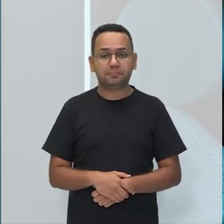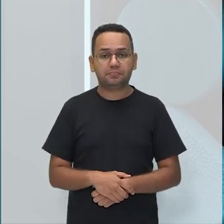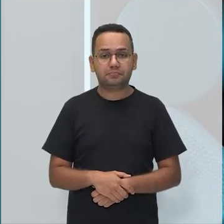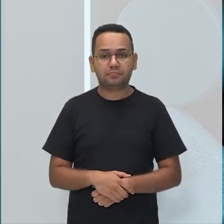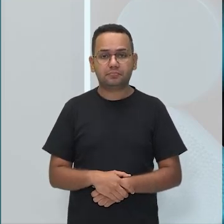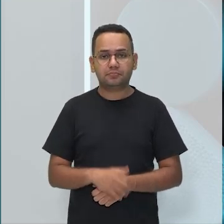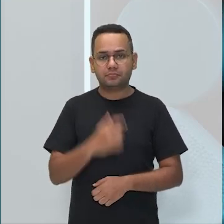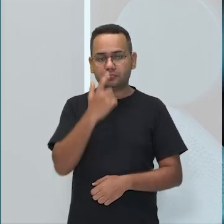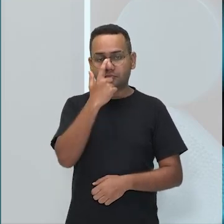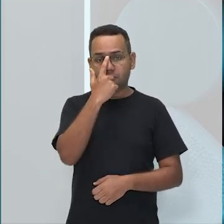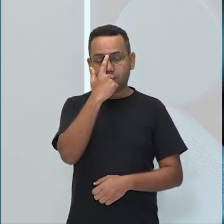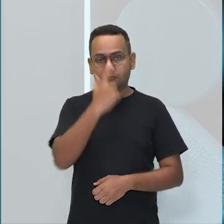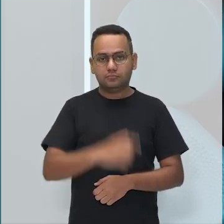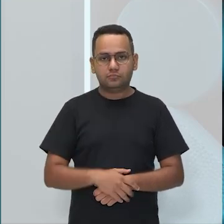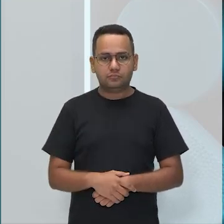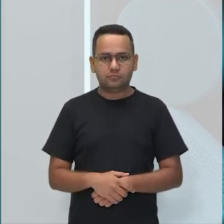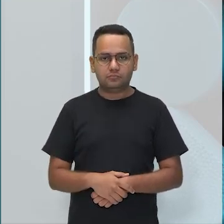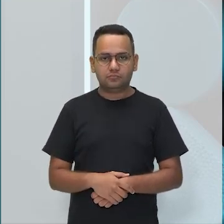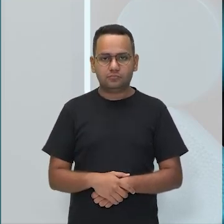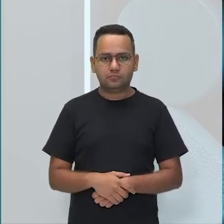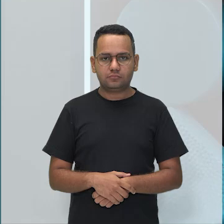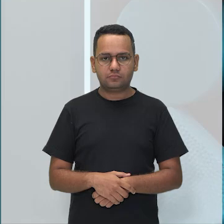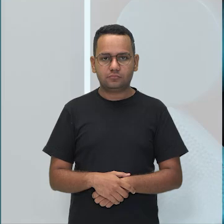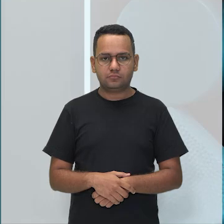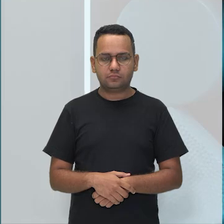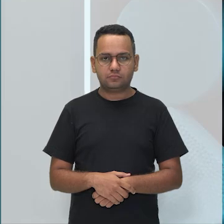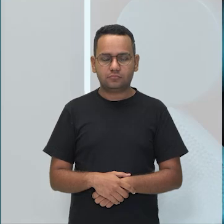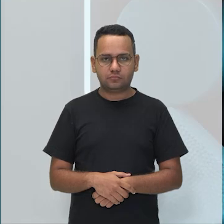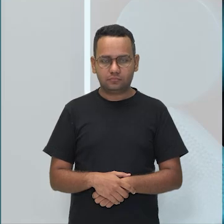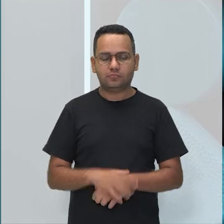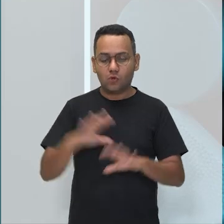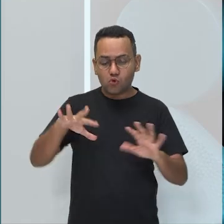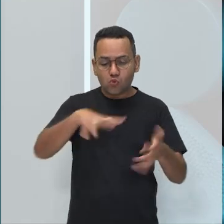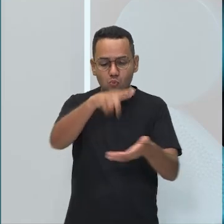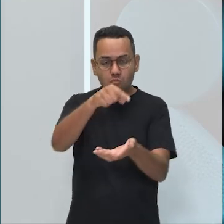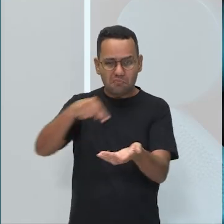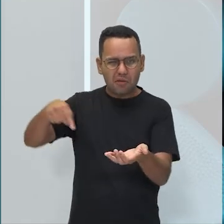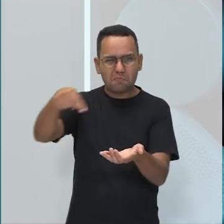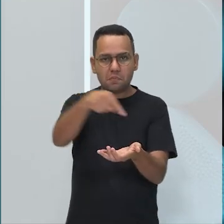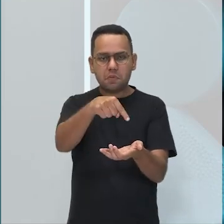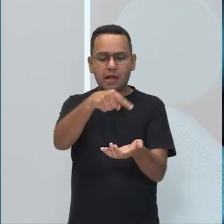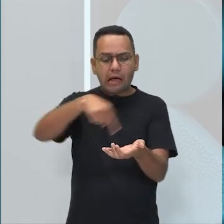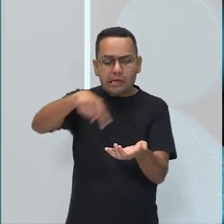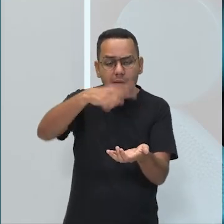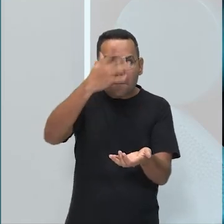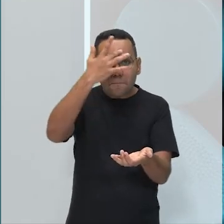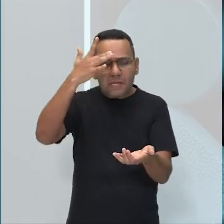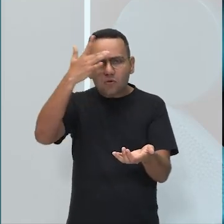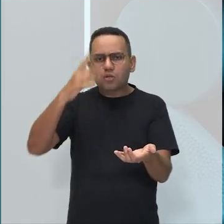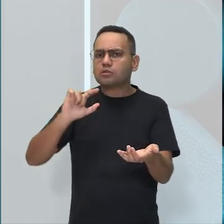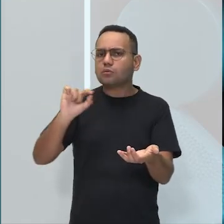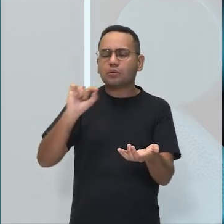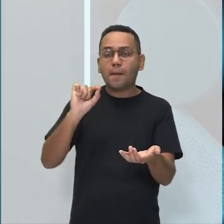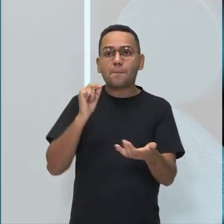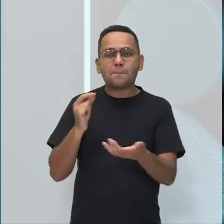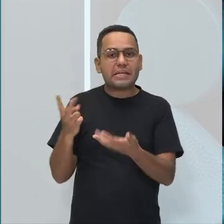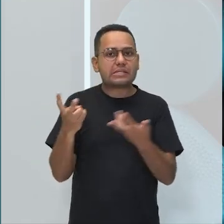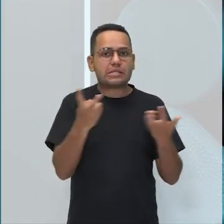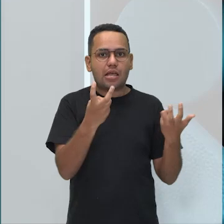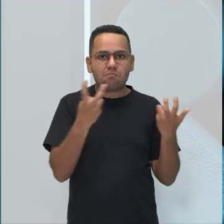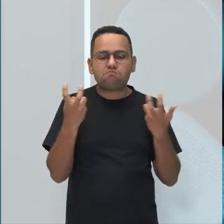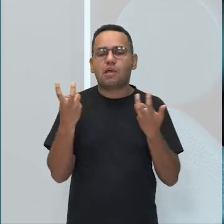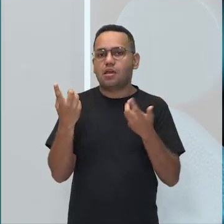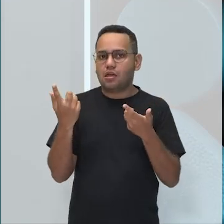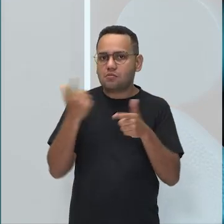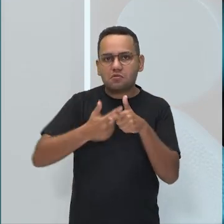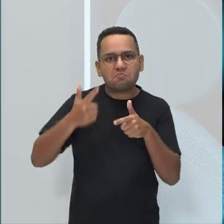os resultados, as consequências de uma Primeira Guerra Mundial. Vamos ter as ideias do socialismo